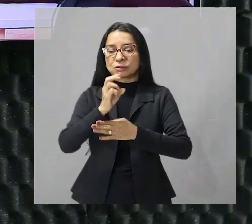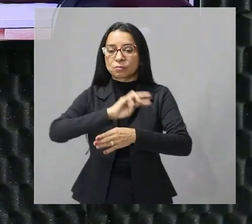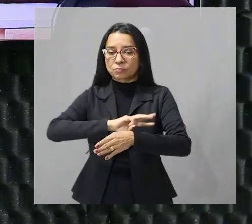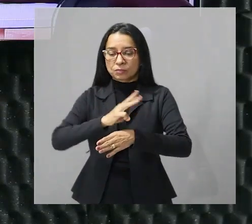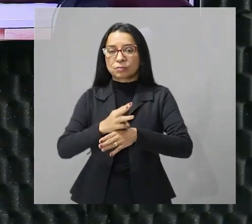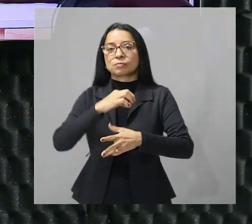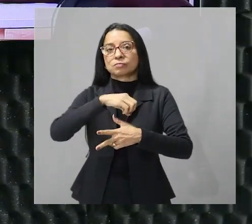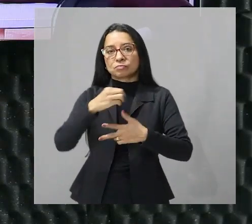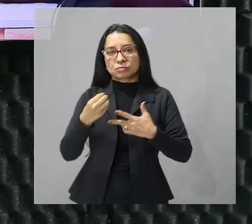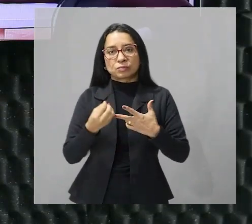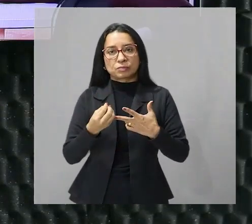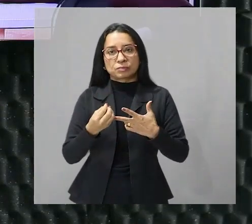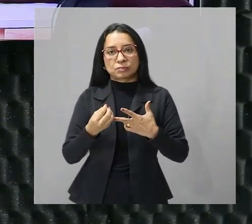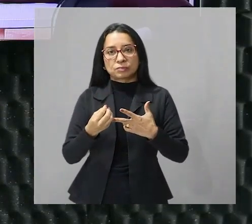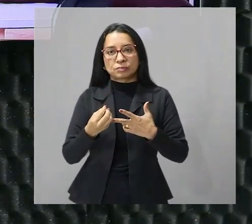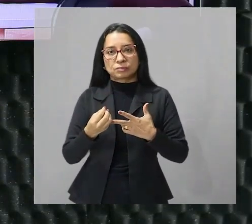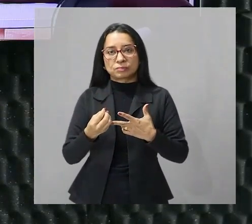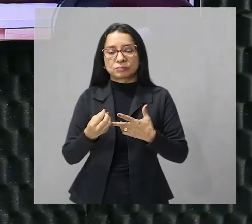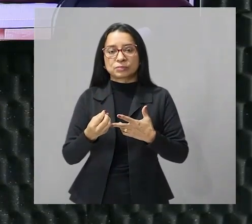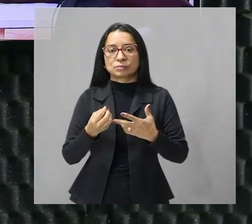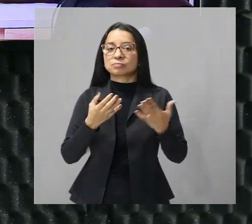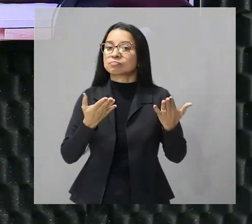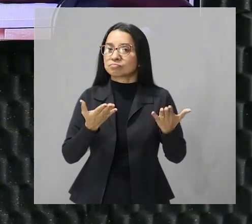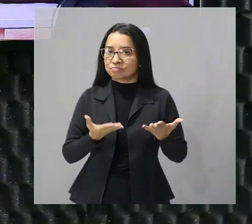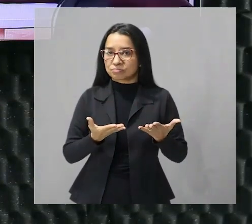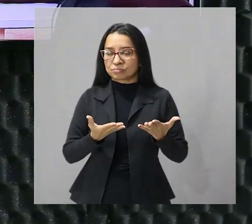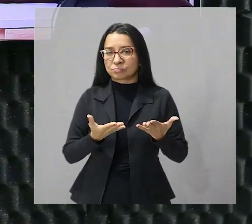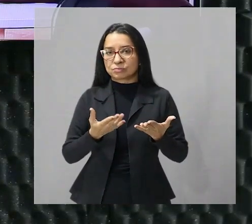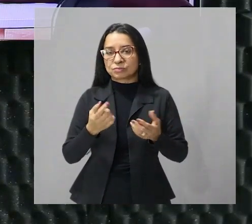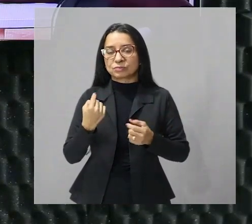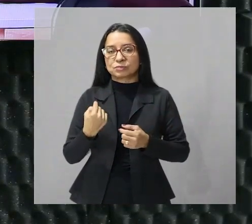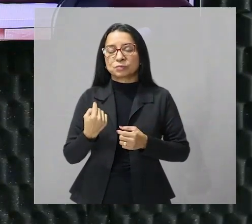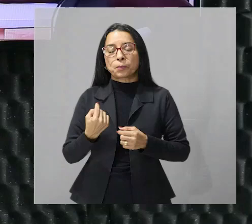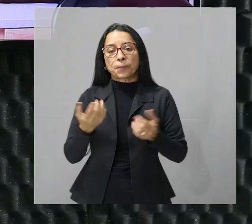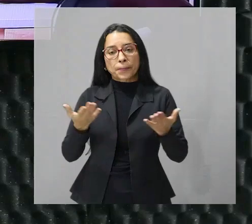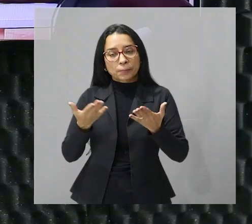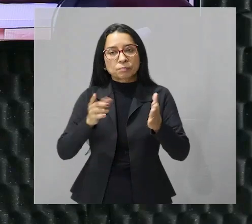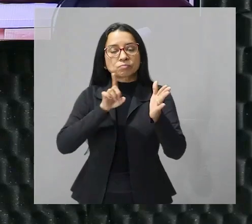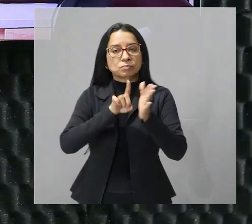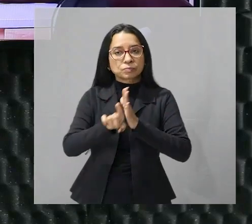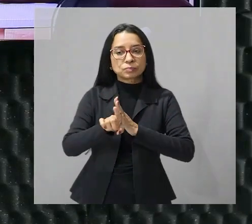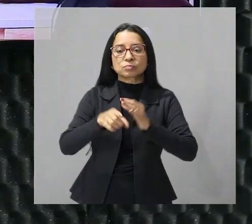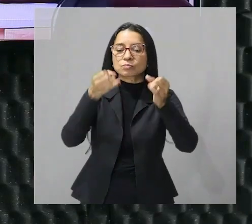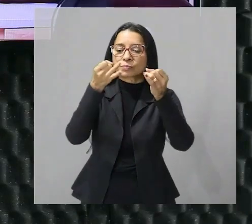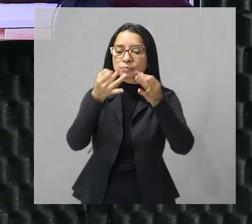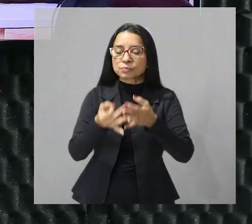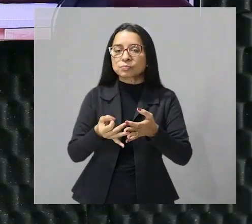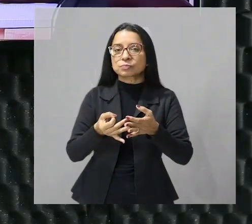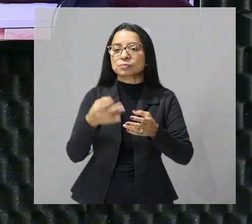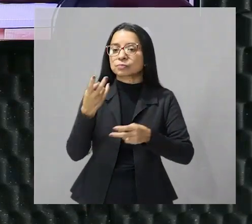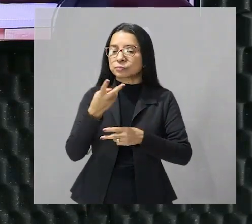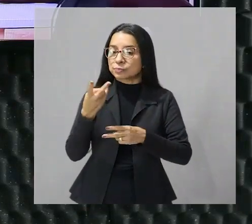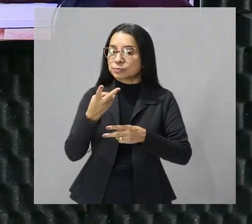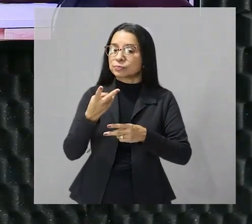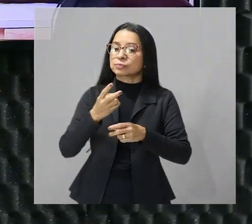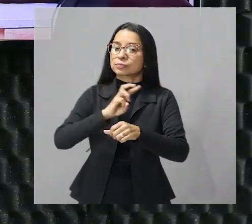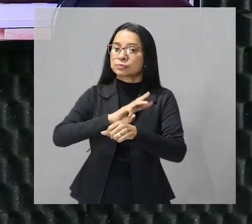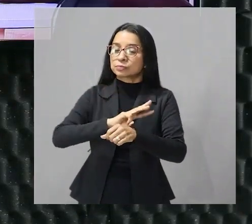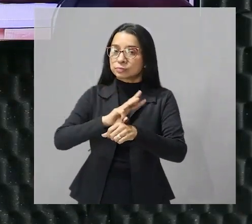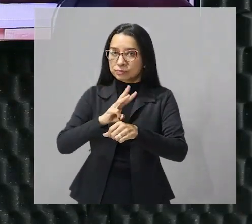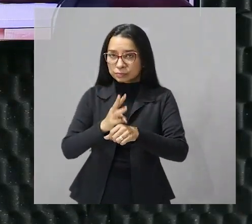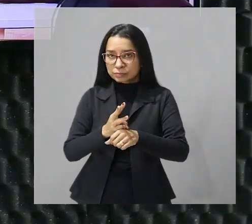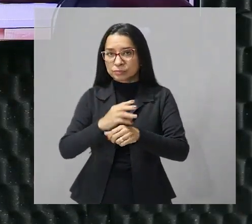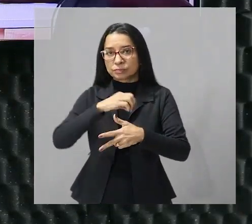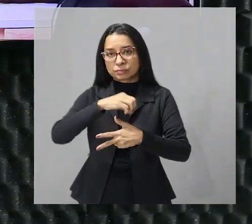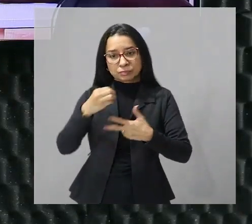e no ENEM. Então, estamos trazendo para você questões comentadas desses dois exames, ENEM e UEMA, para